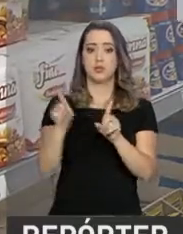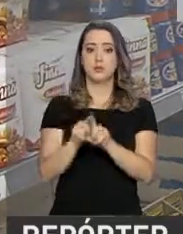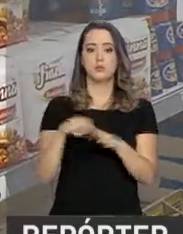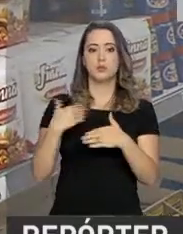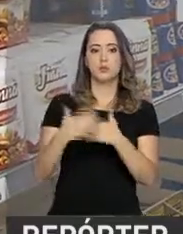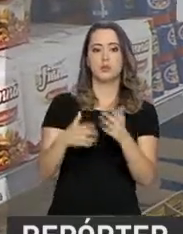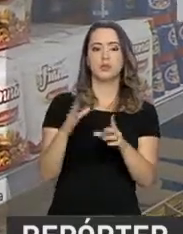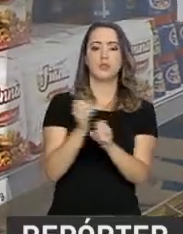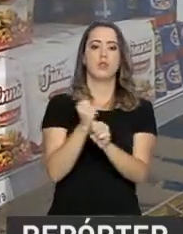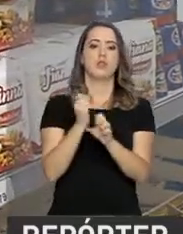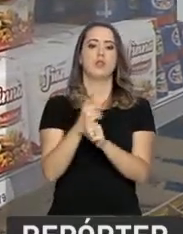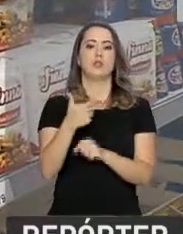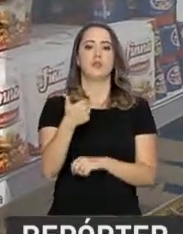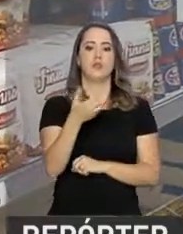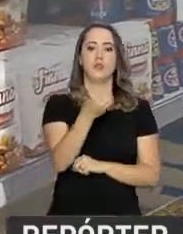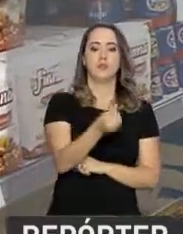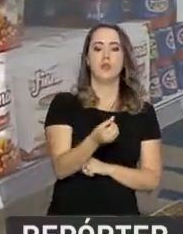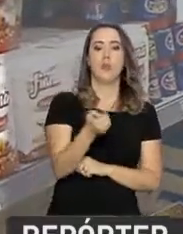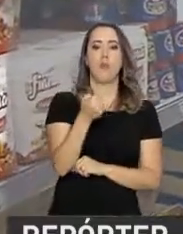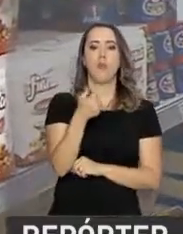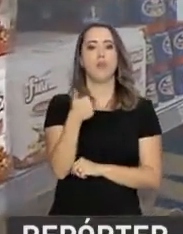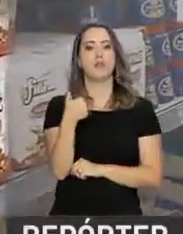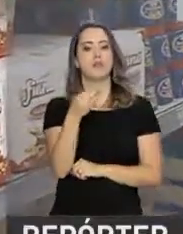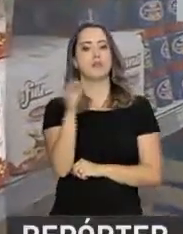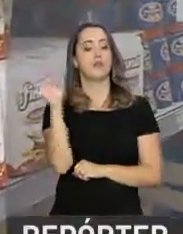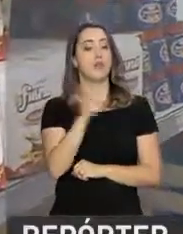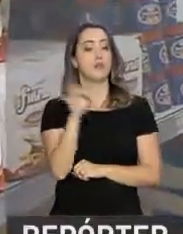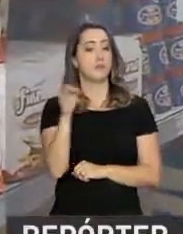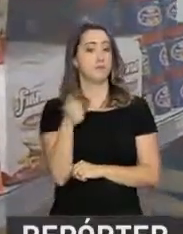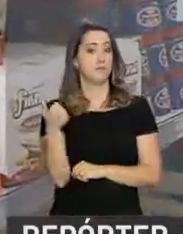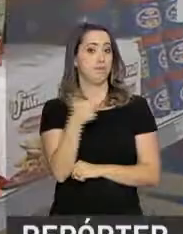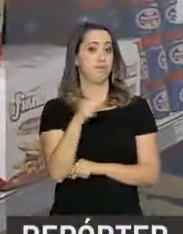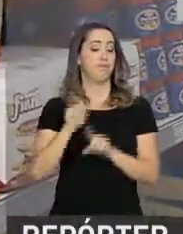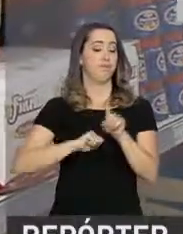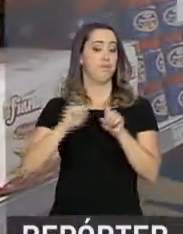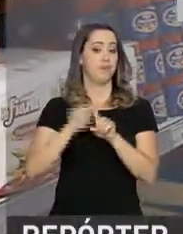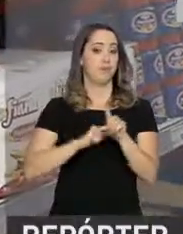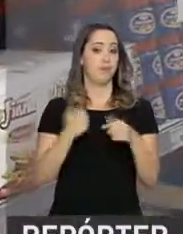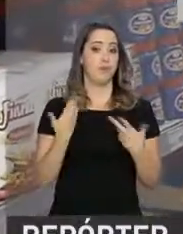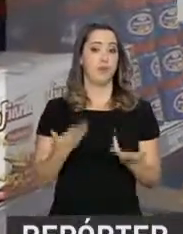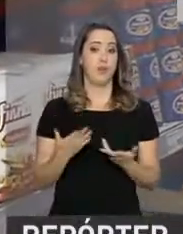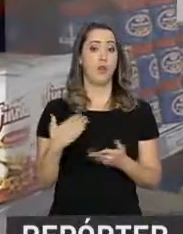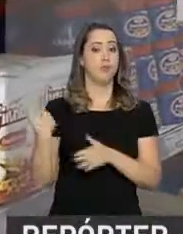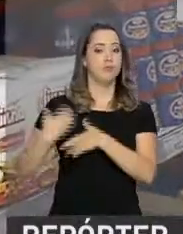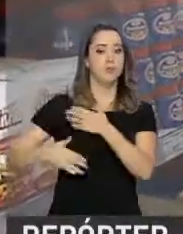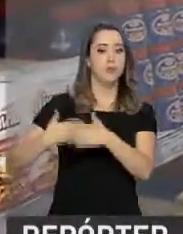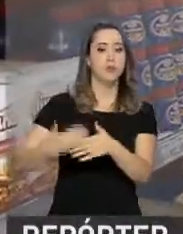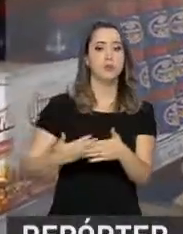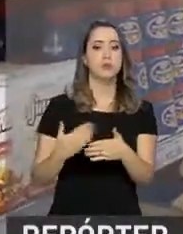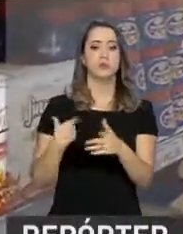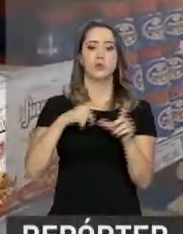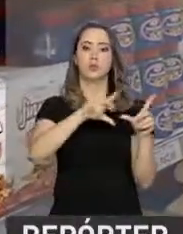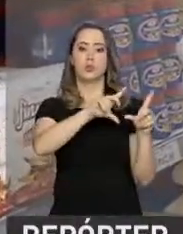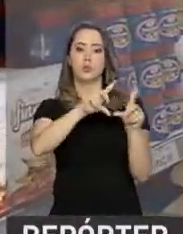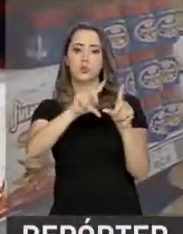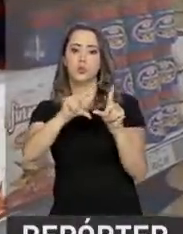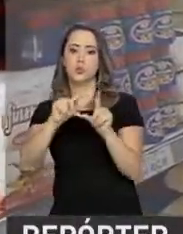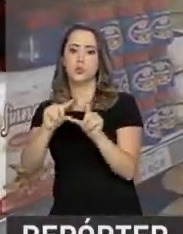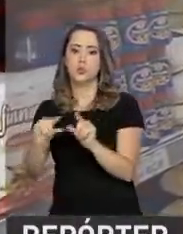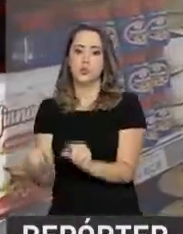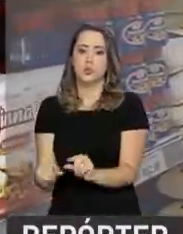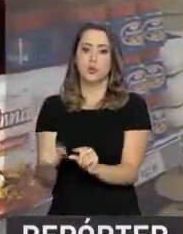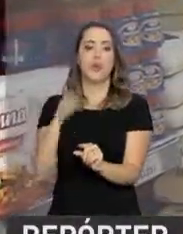em abril de 2016 quase 10% em 12 meses. De lá para cá veio em queda e em